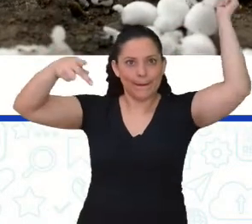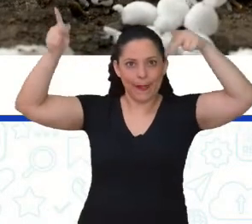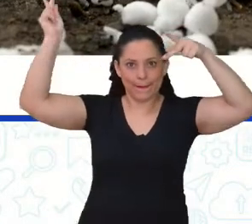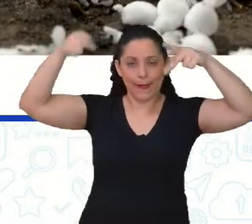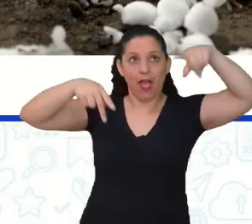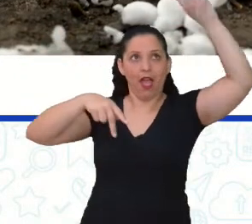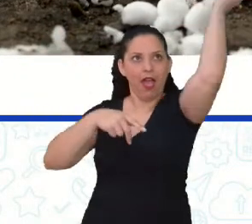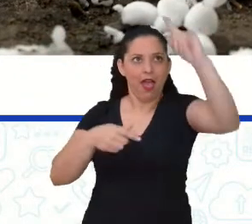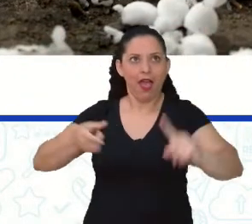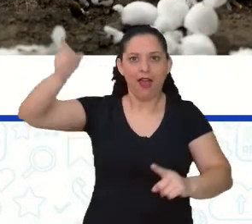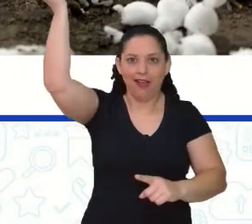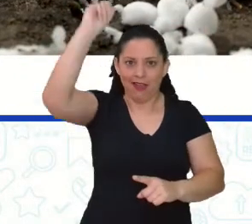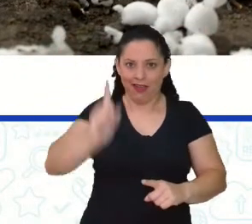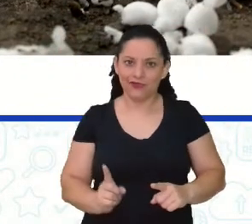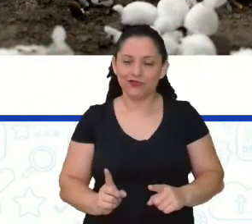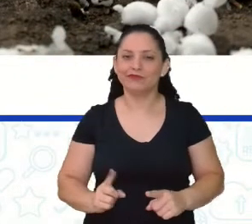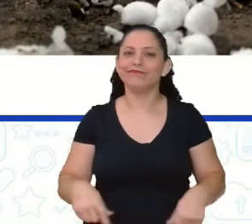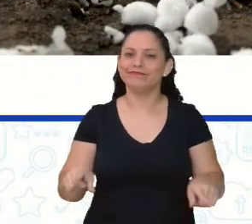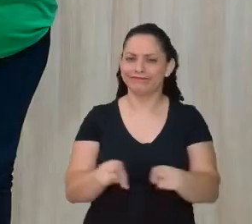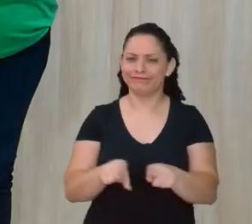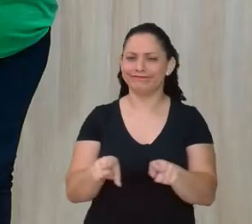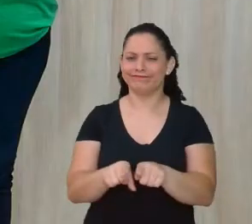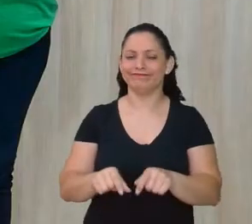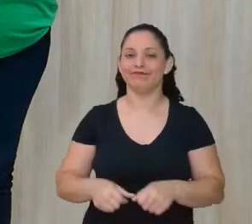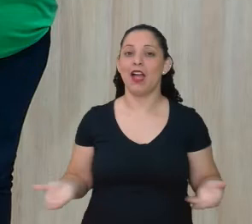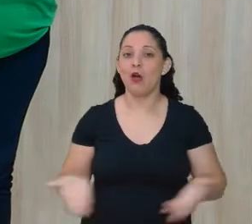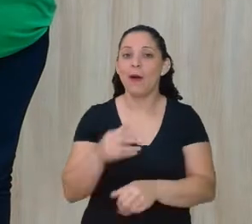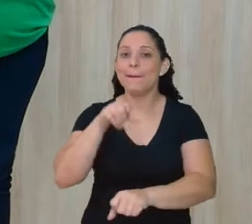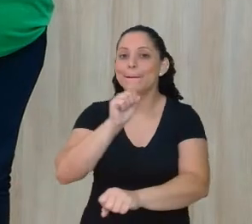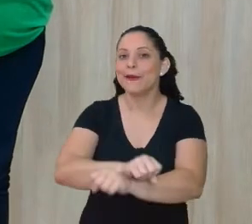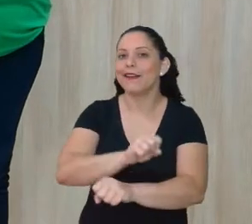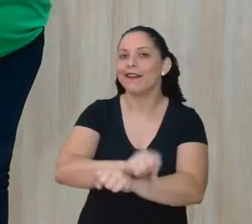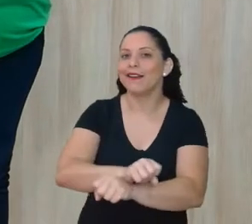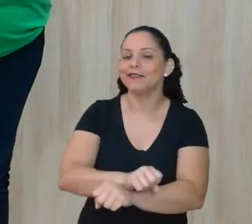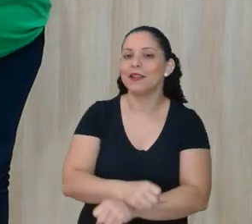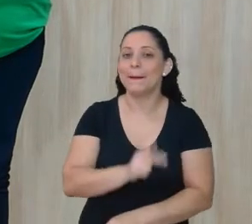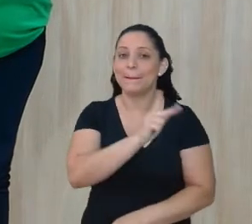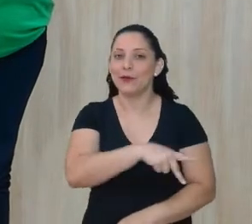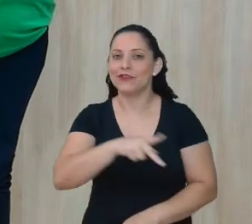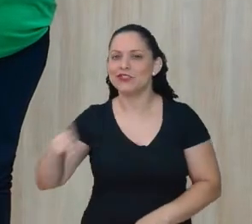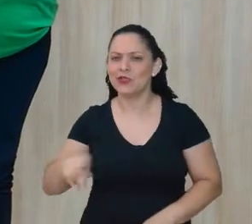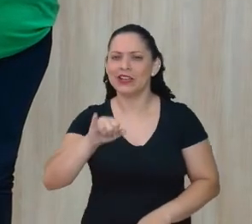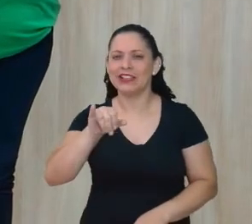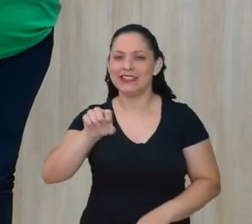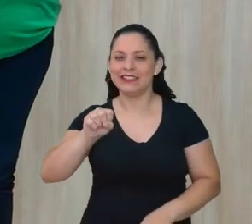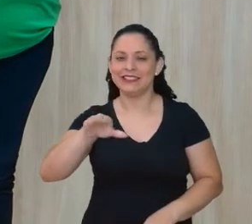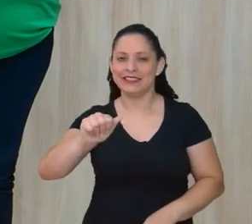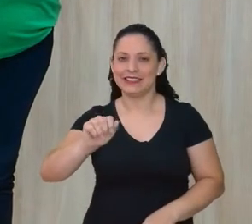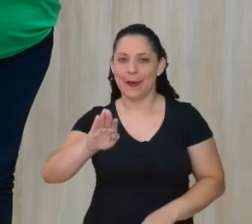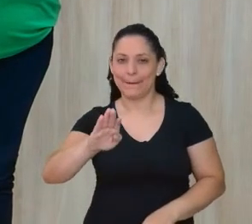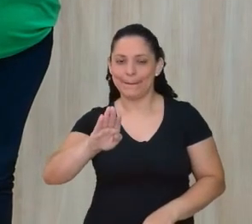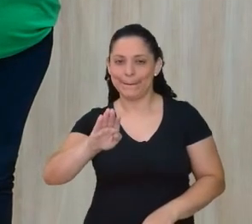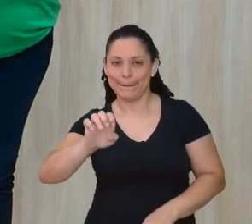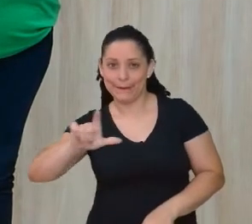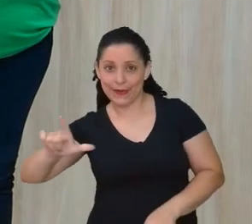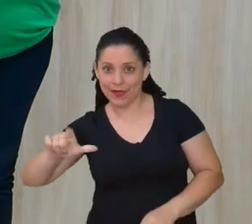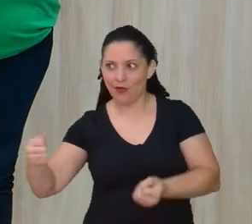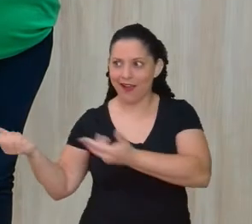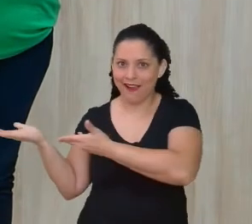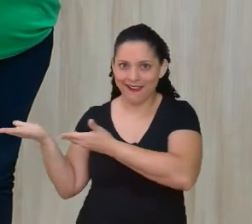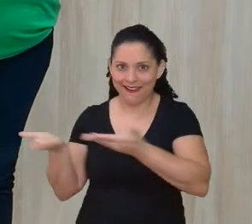aqui na aula. Professora Isabel, quer trazer os meninos aqui, professora?